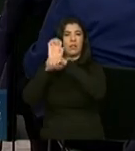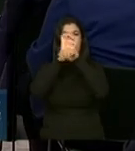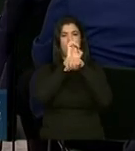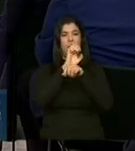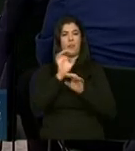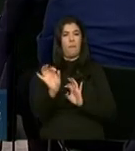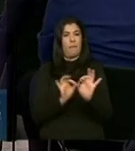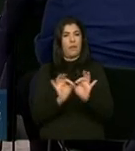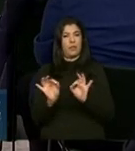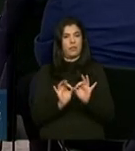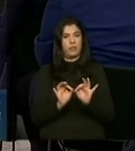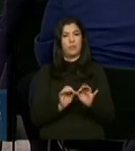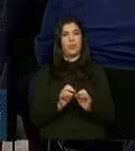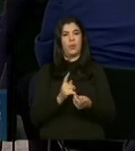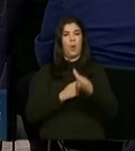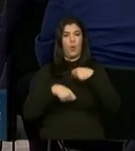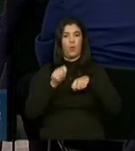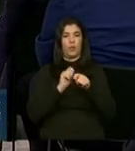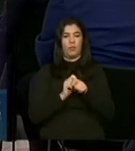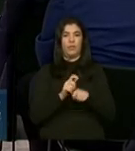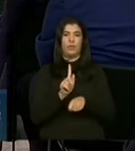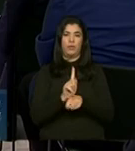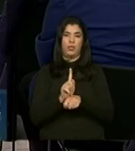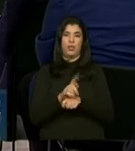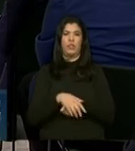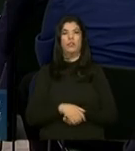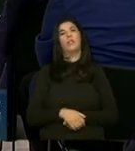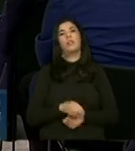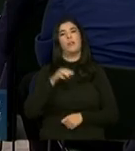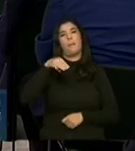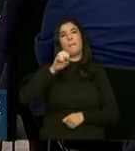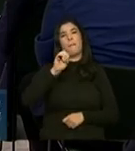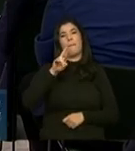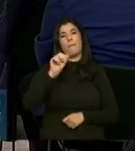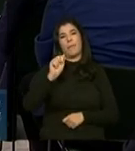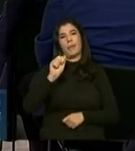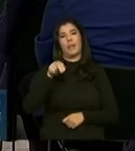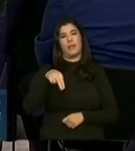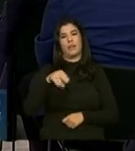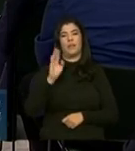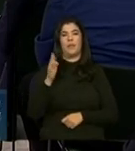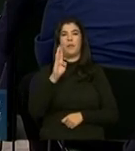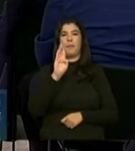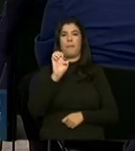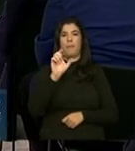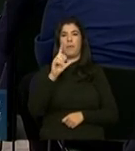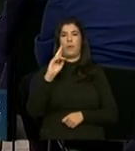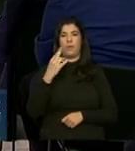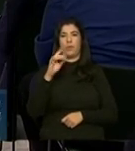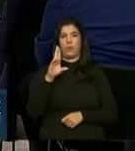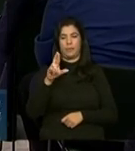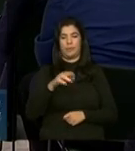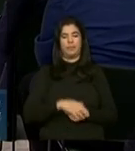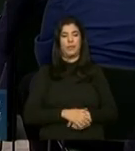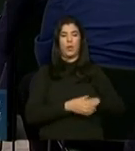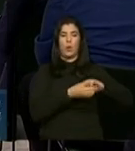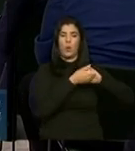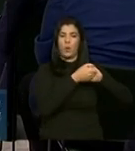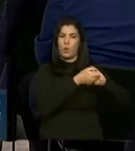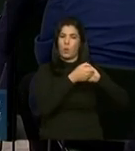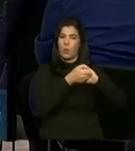Orçamento e Gestão, senhora Miriam Belchior. Queria cumprimentar meus companheiros de governo, aqui